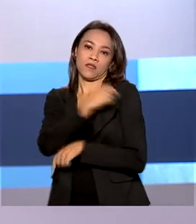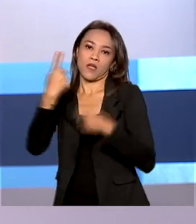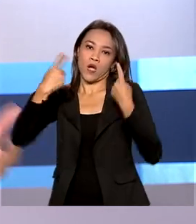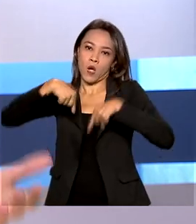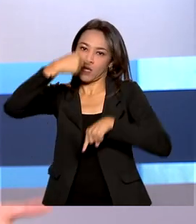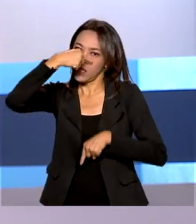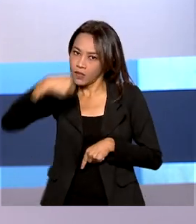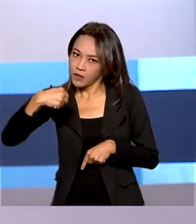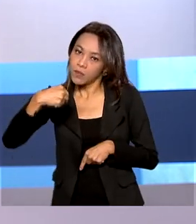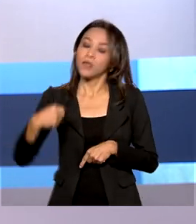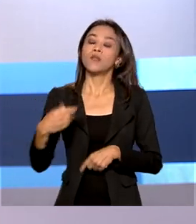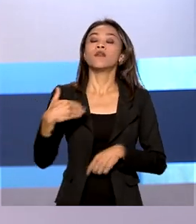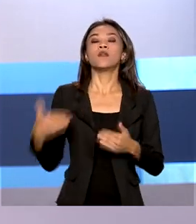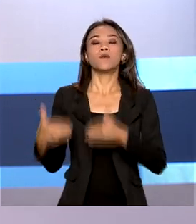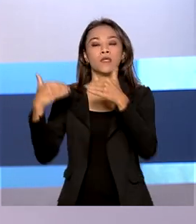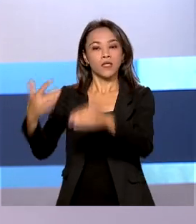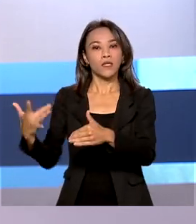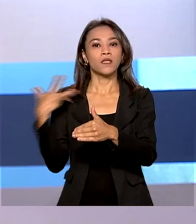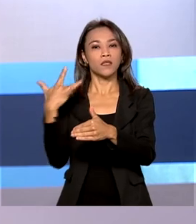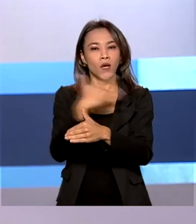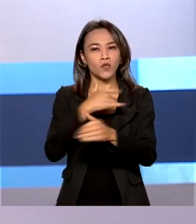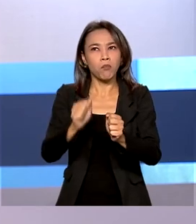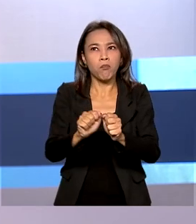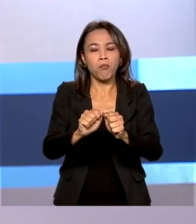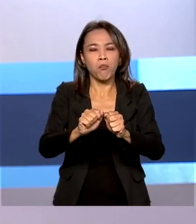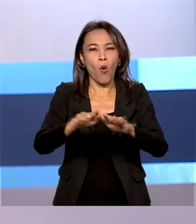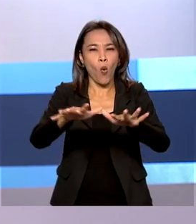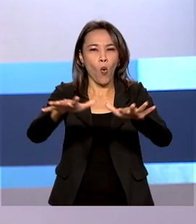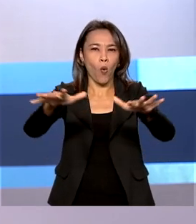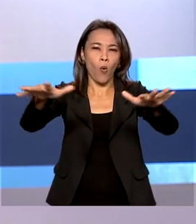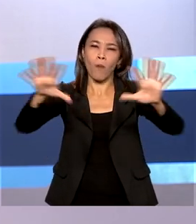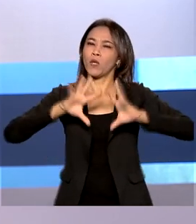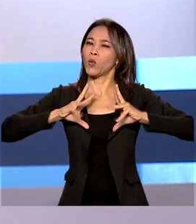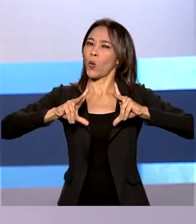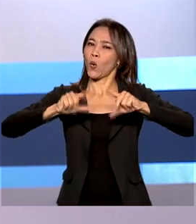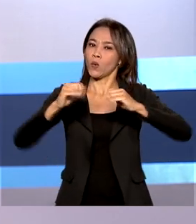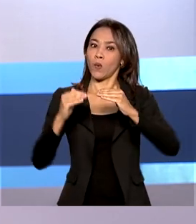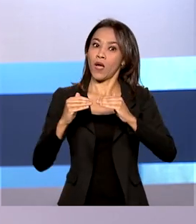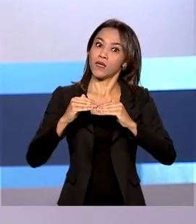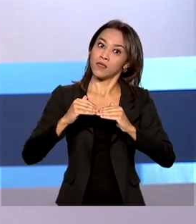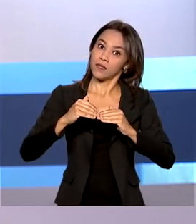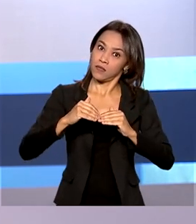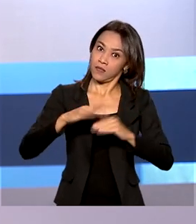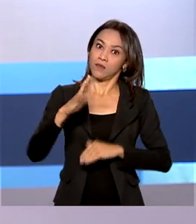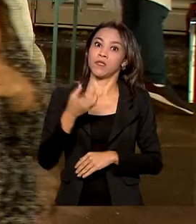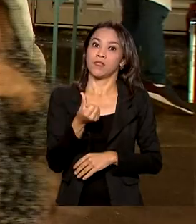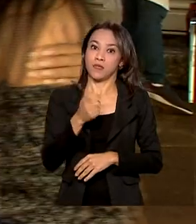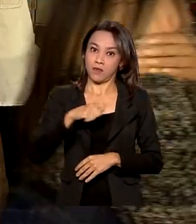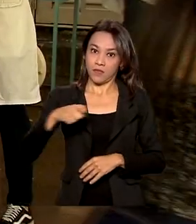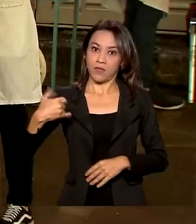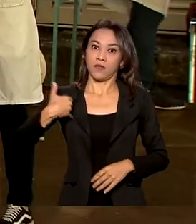Saúde ampliou a campanha contra a influenza para toda a população acima dos 6 meses de idade.